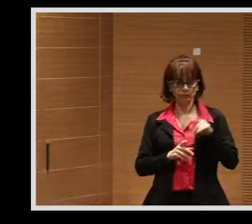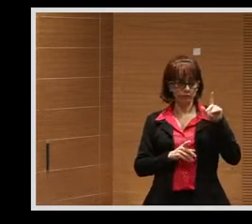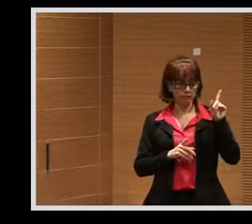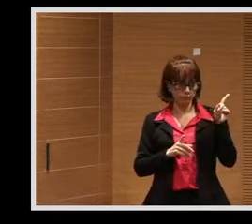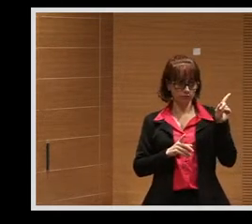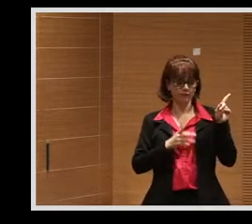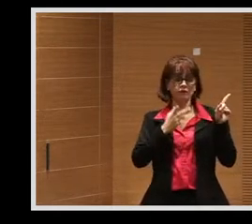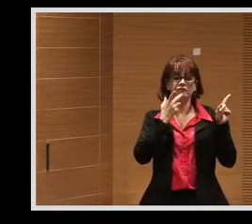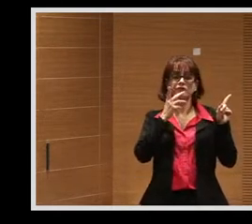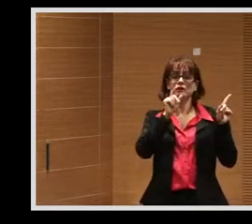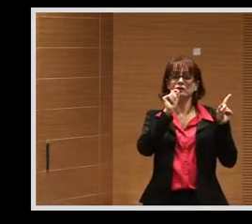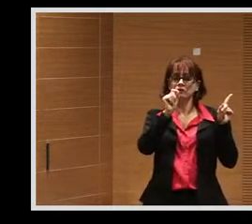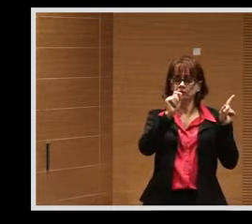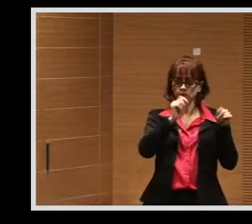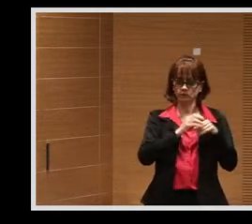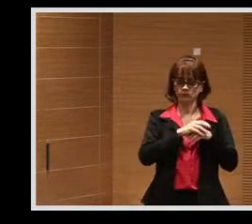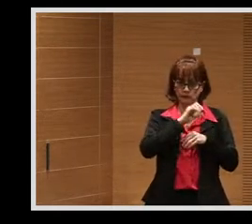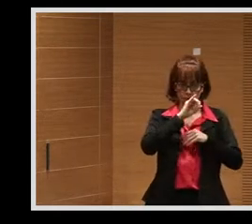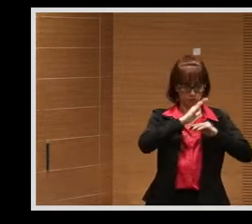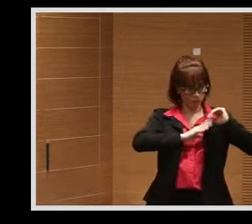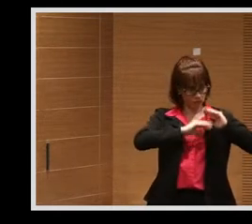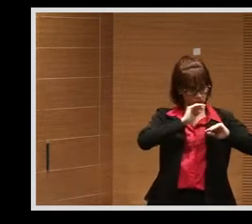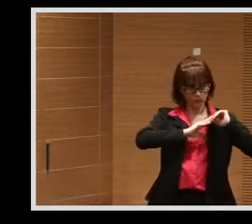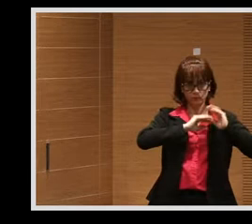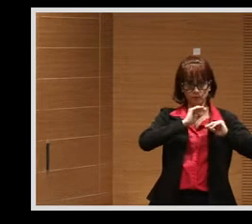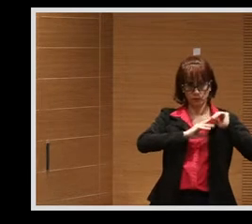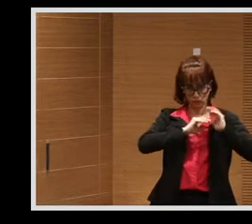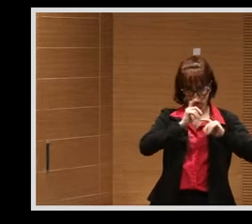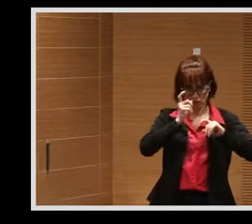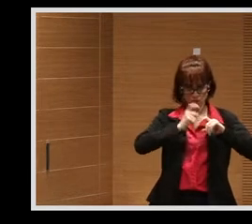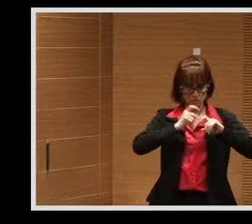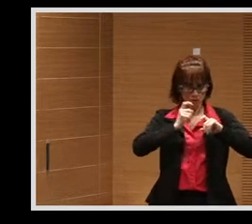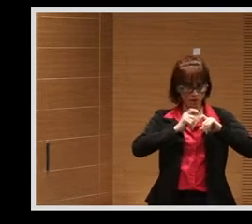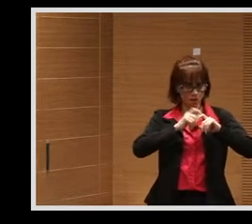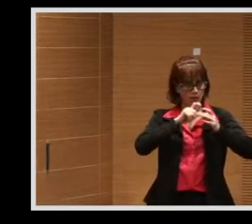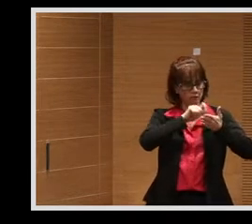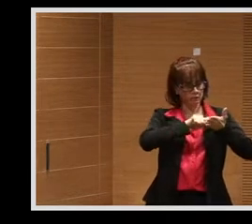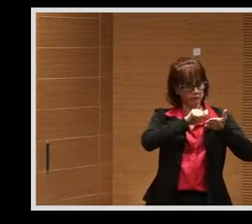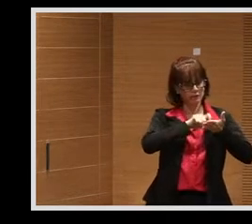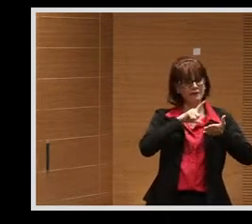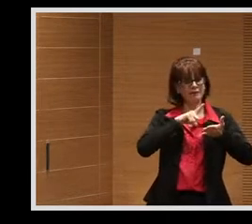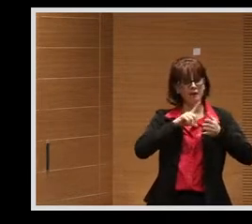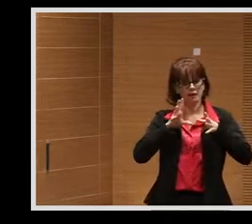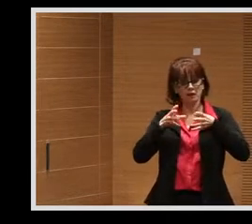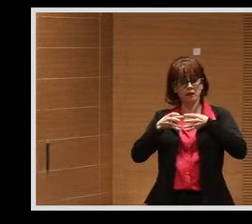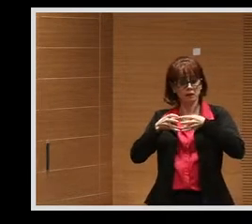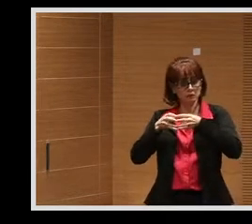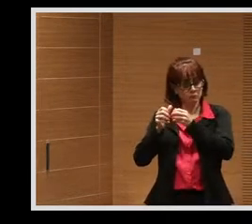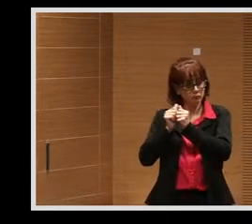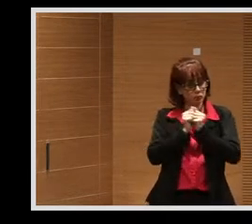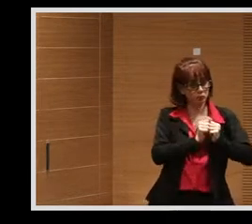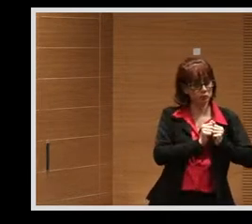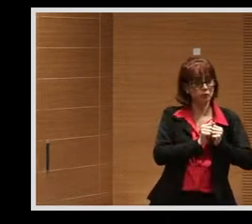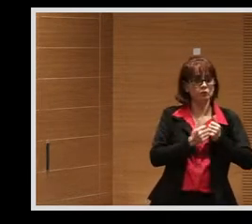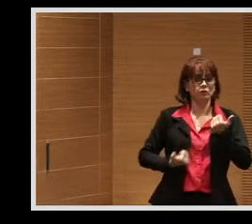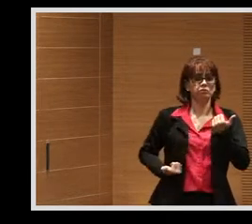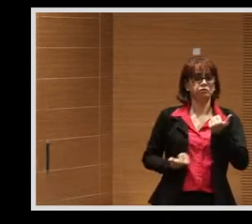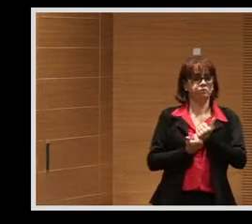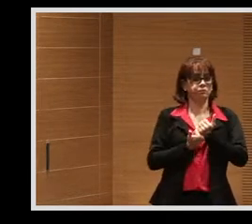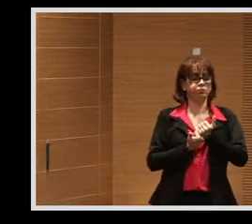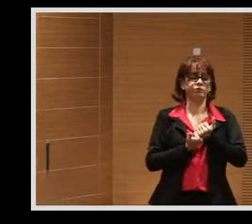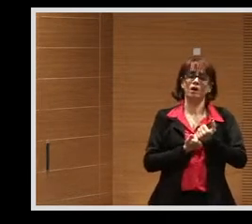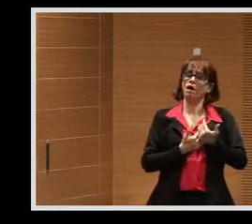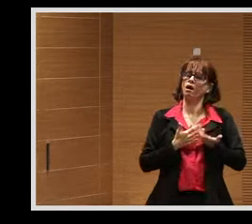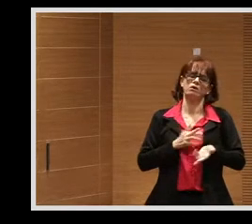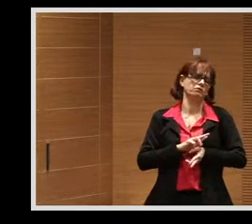quando esse profissional prescritor tem uma equipe junto, isso faz toda a diferença. A sustentação da equipe ao